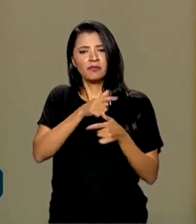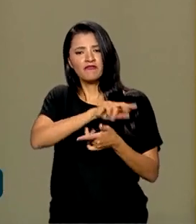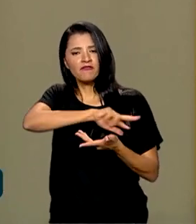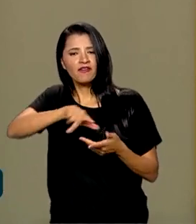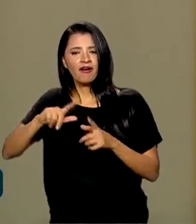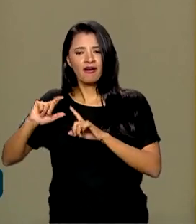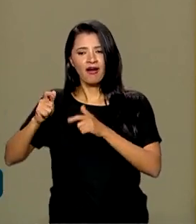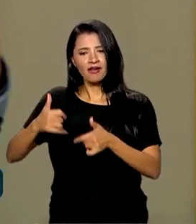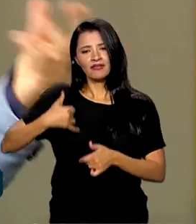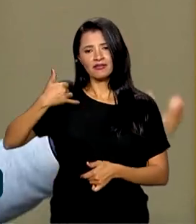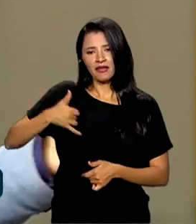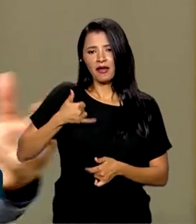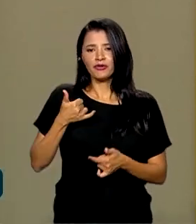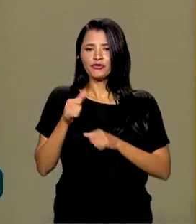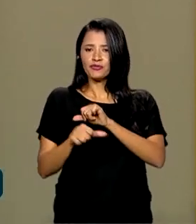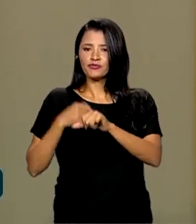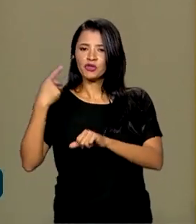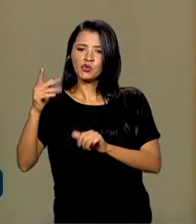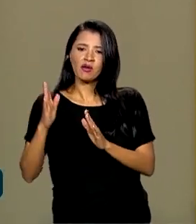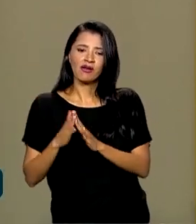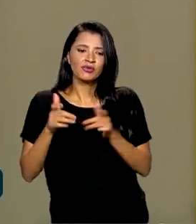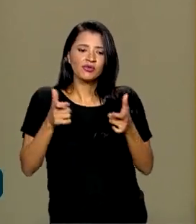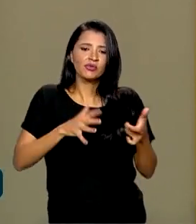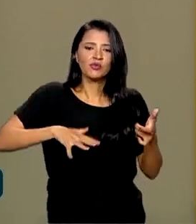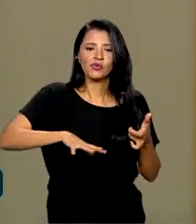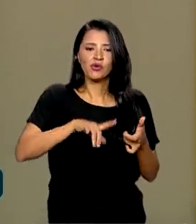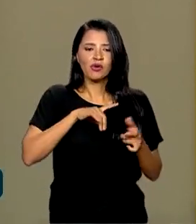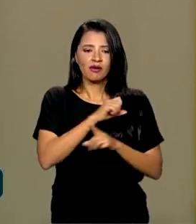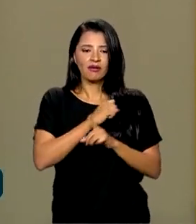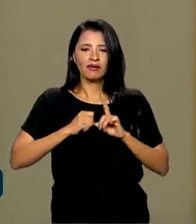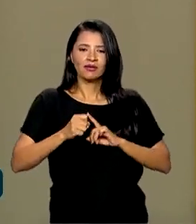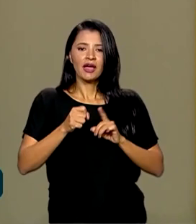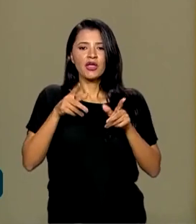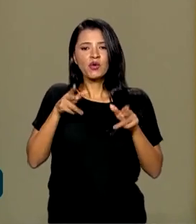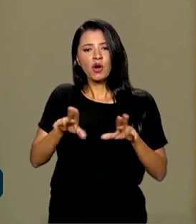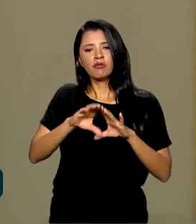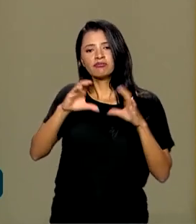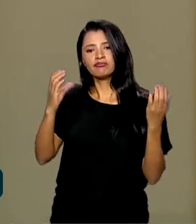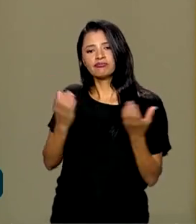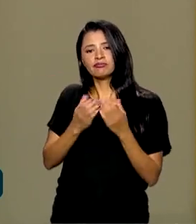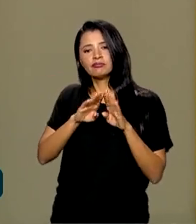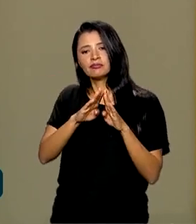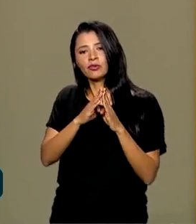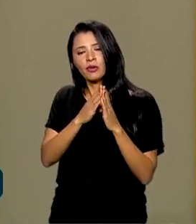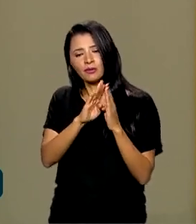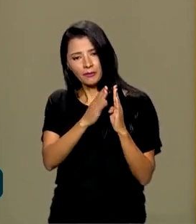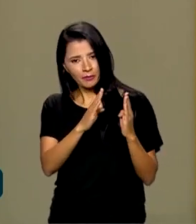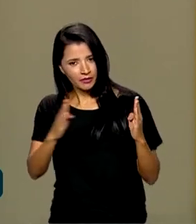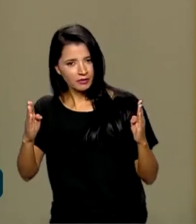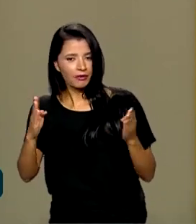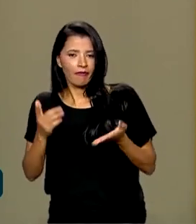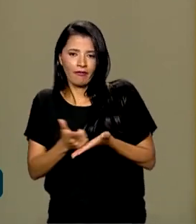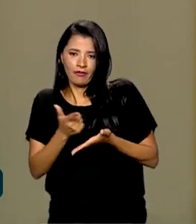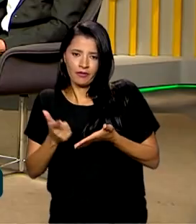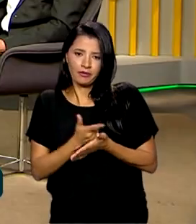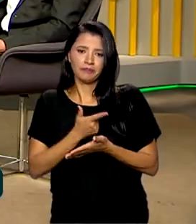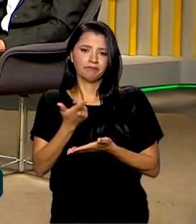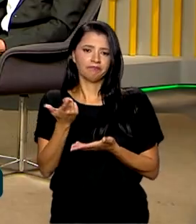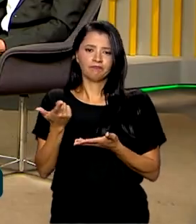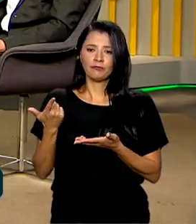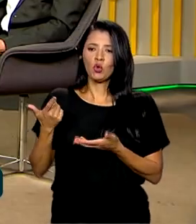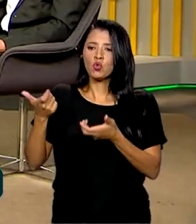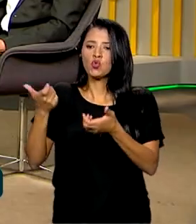transformam a sua casa, o seu ambiente ali social em bibliotecas comunitárias, as mais diversas. Desde uma borracharia que se